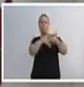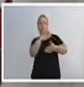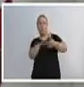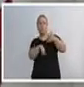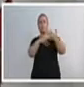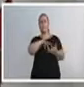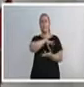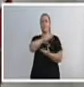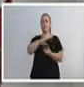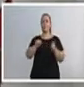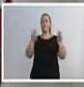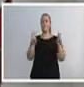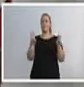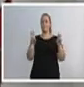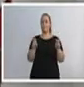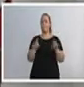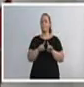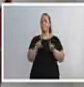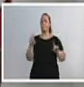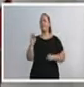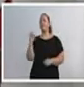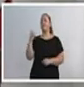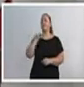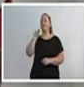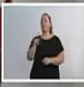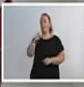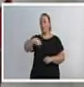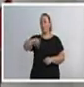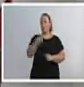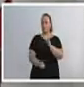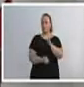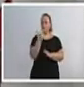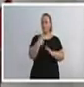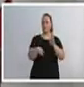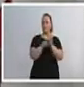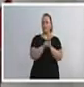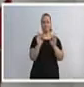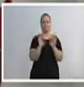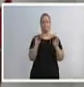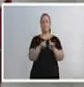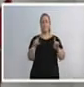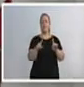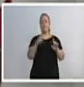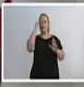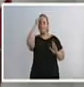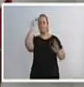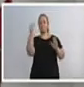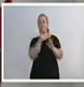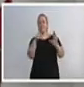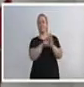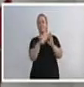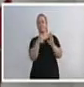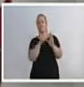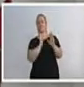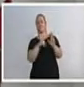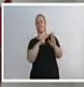nesse assunto. Então, o que acontece? O problema não é a gente criar mais uma lei municipal, mas a gente fazer as leis existentes funcionarem. Essa é a